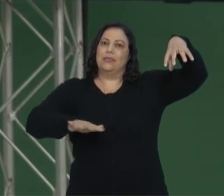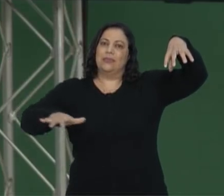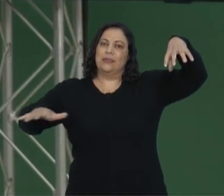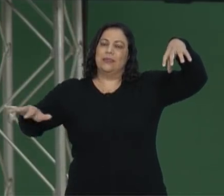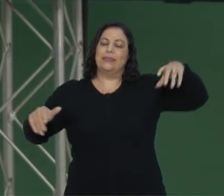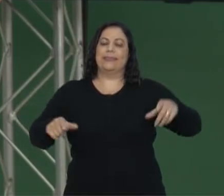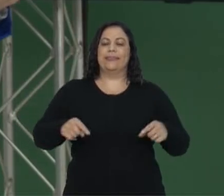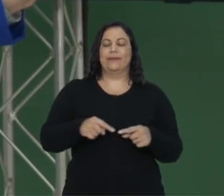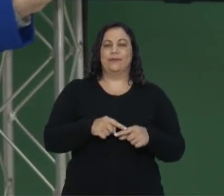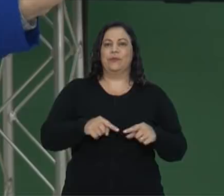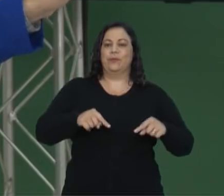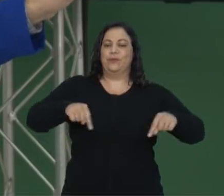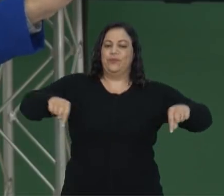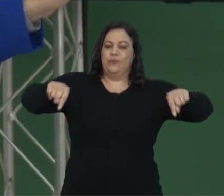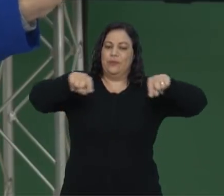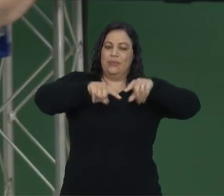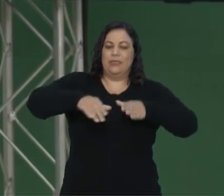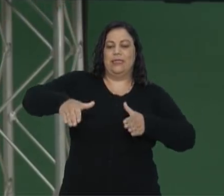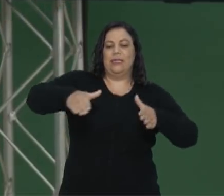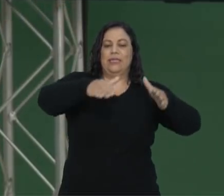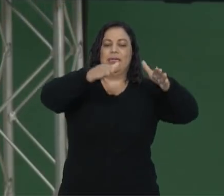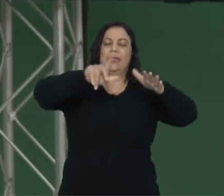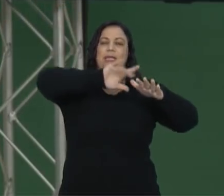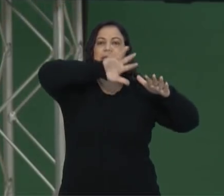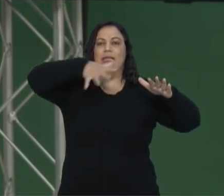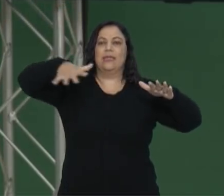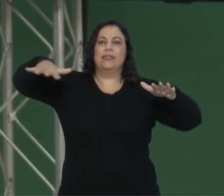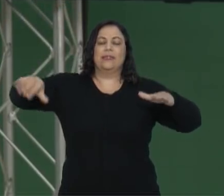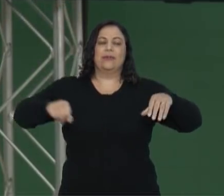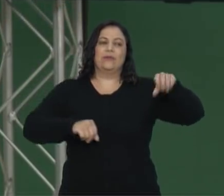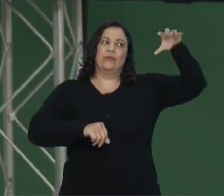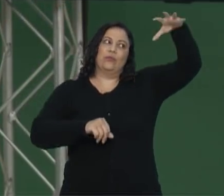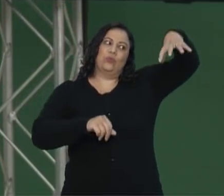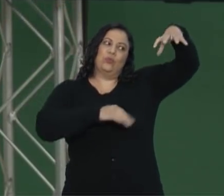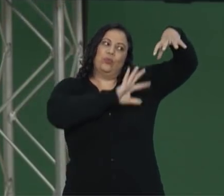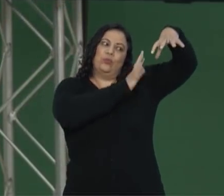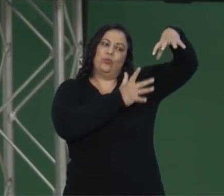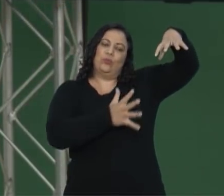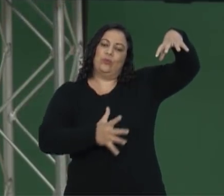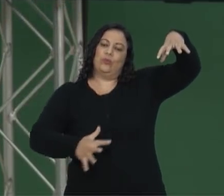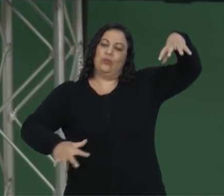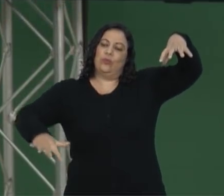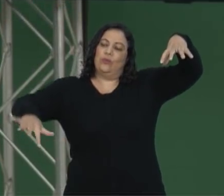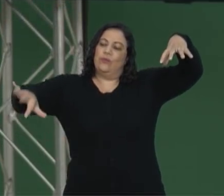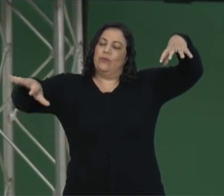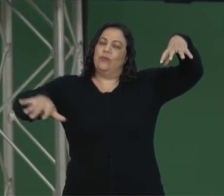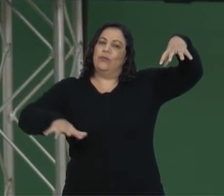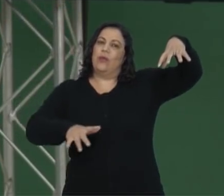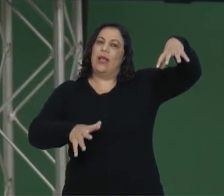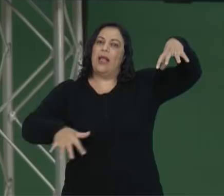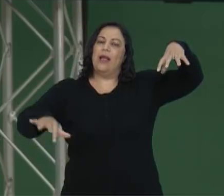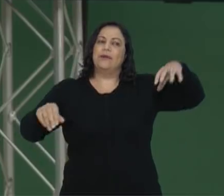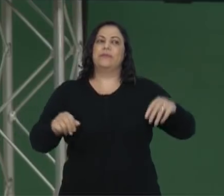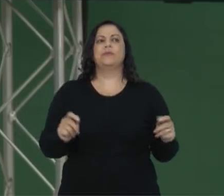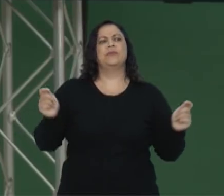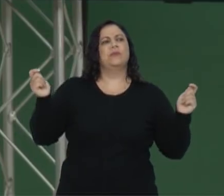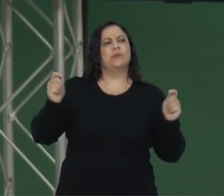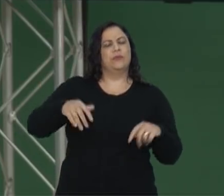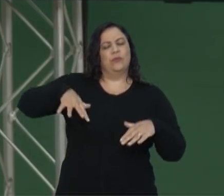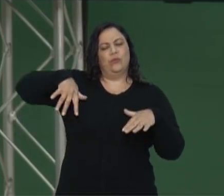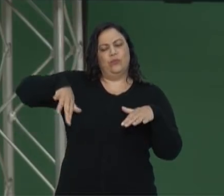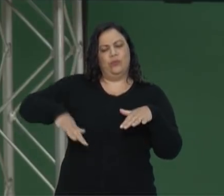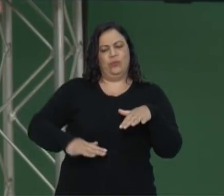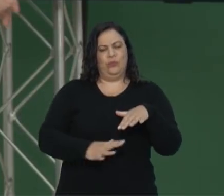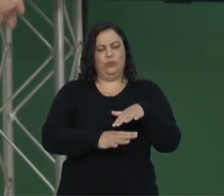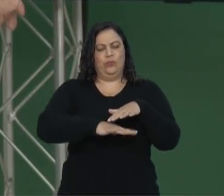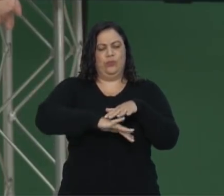lagos, rios, os oceanos, pode infiltrar pelo solo e ter as